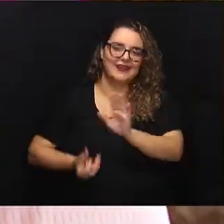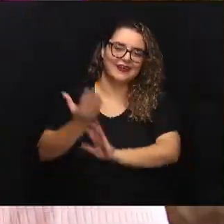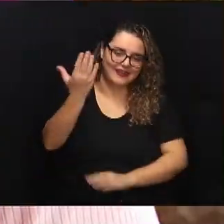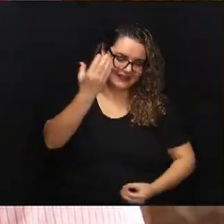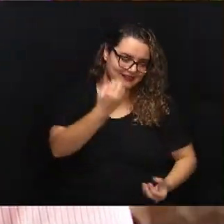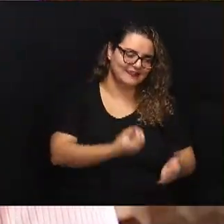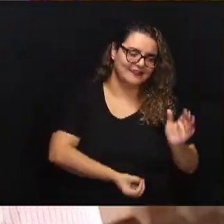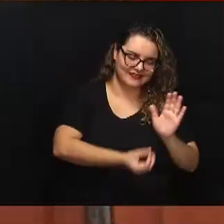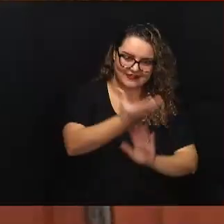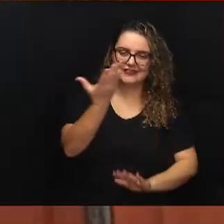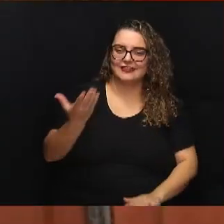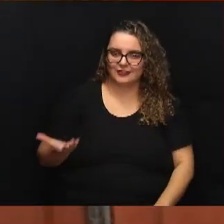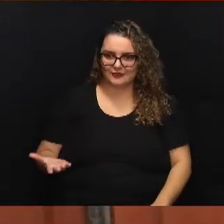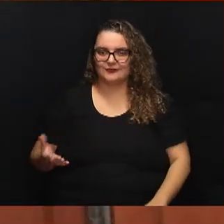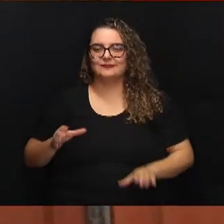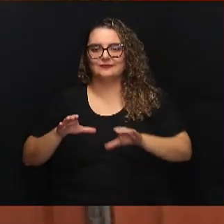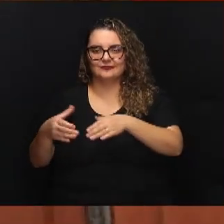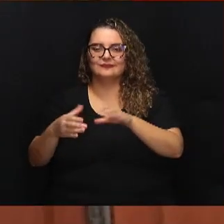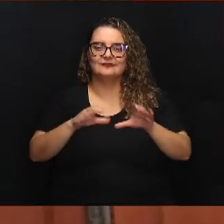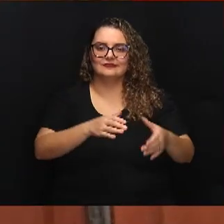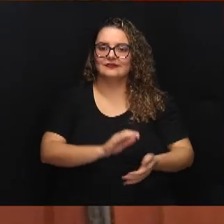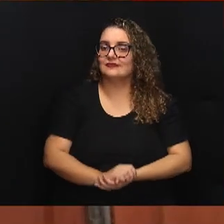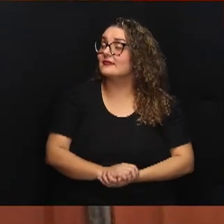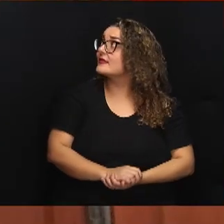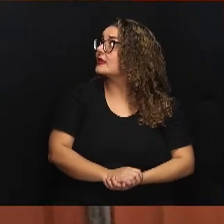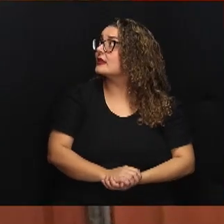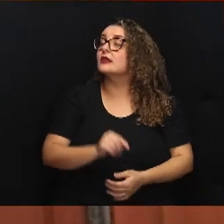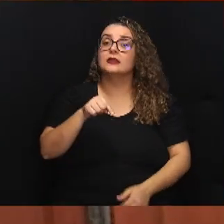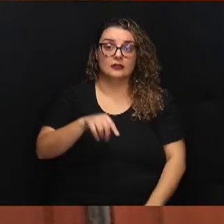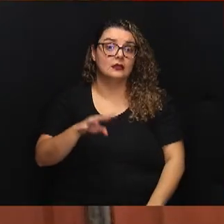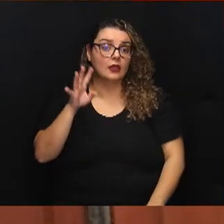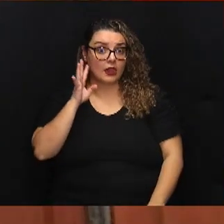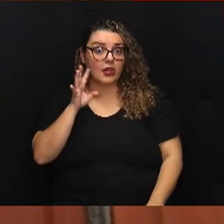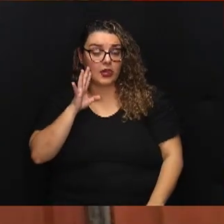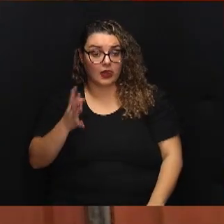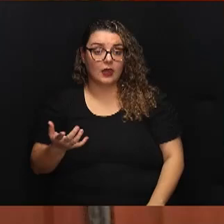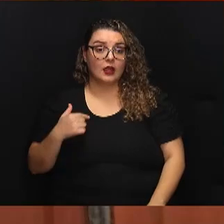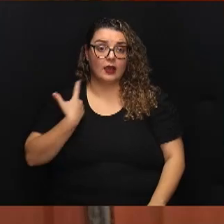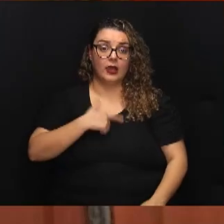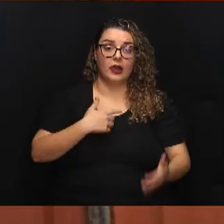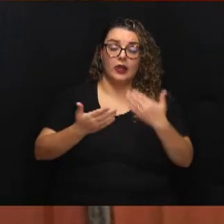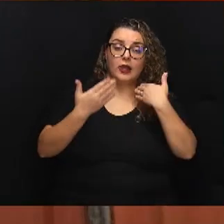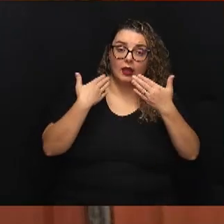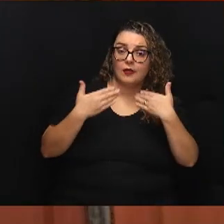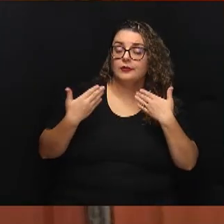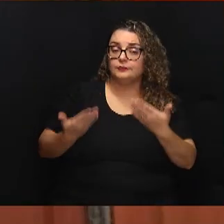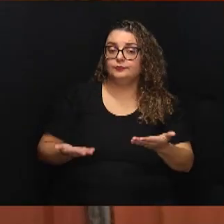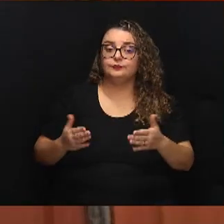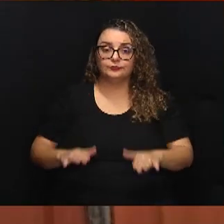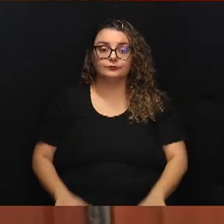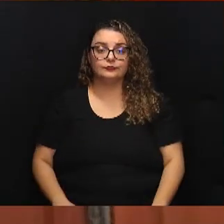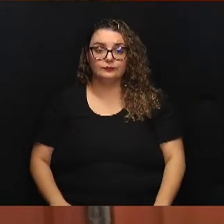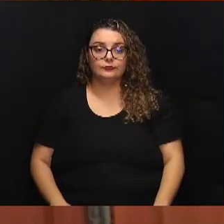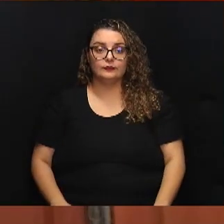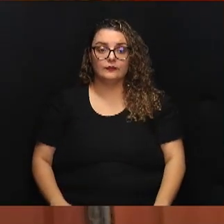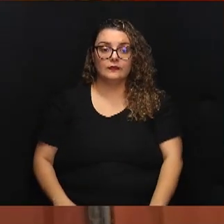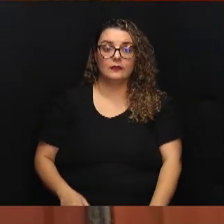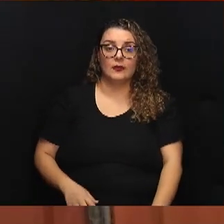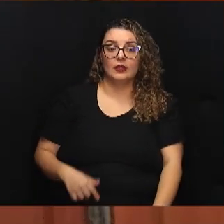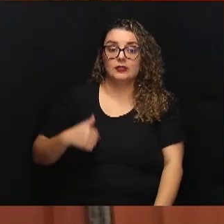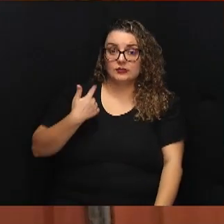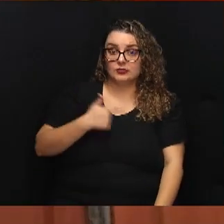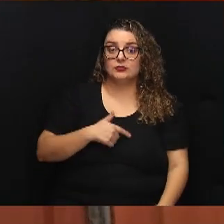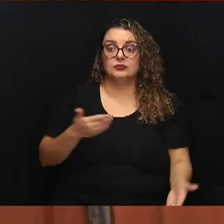essa fundação dos times. Isso vai ser uma coisa bem bacana, né? A gente já estava conversando sobre isso, né? De a gente